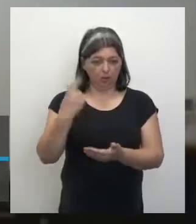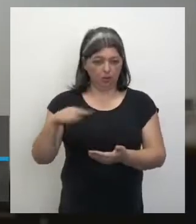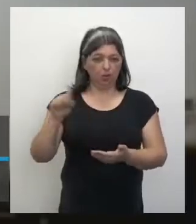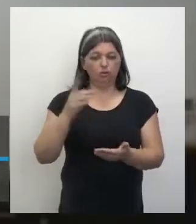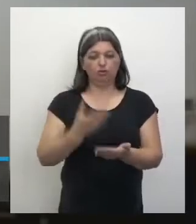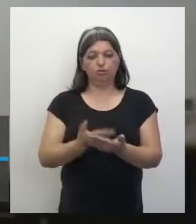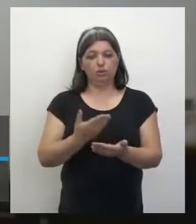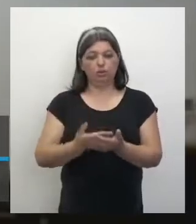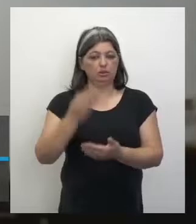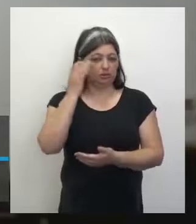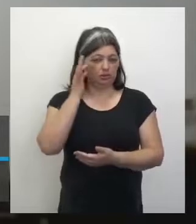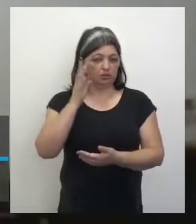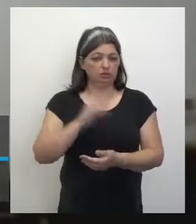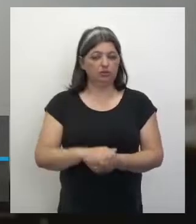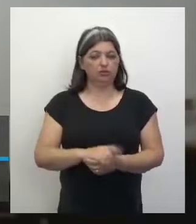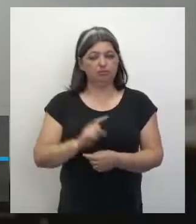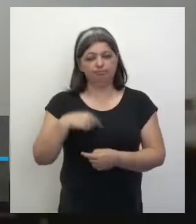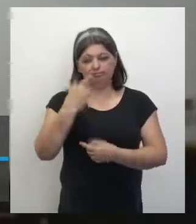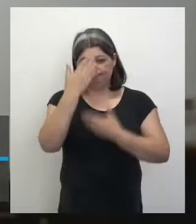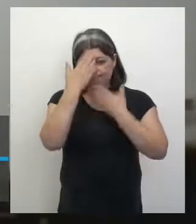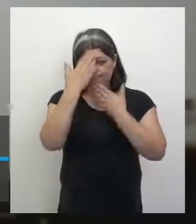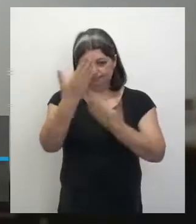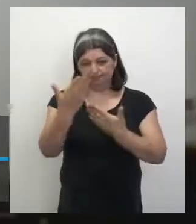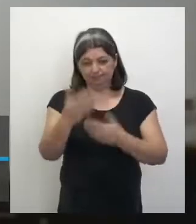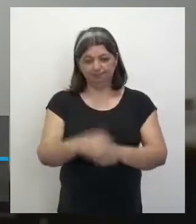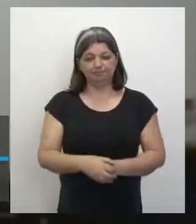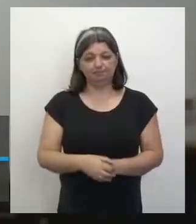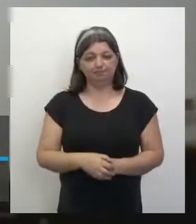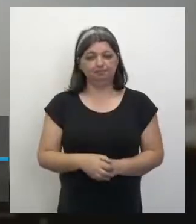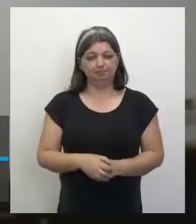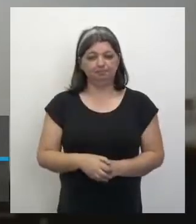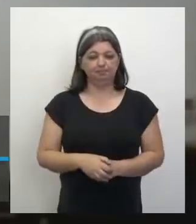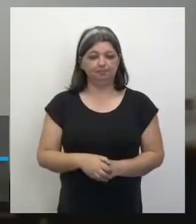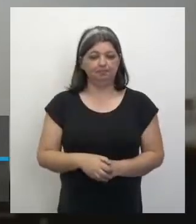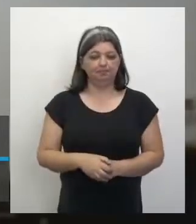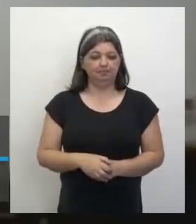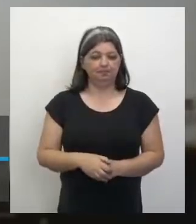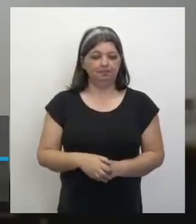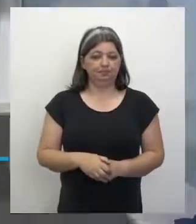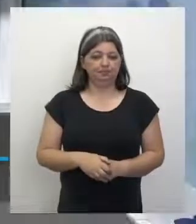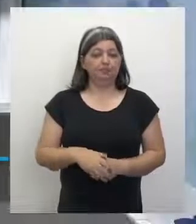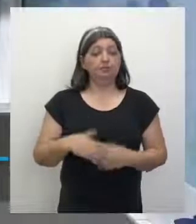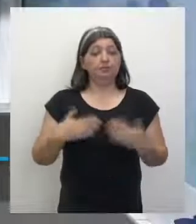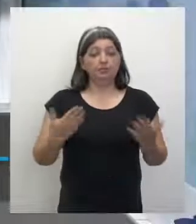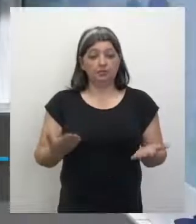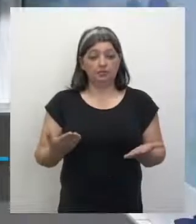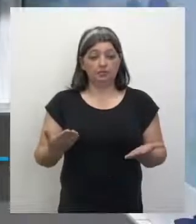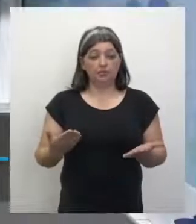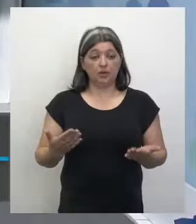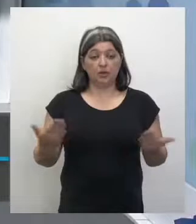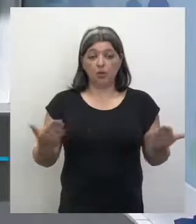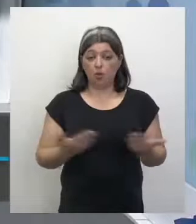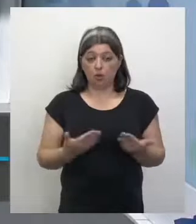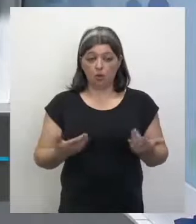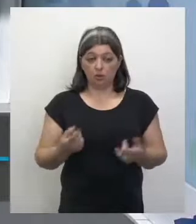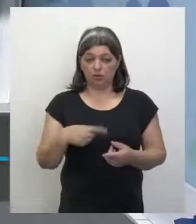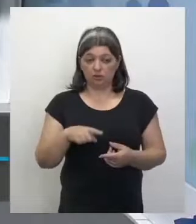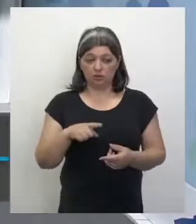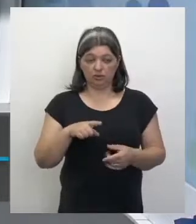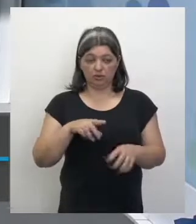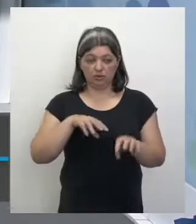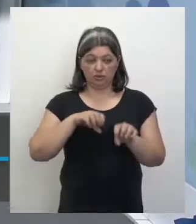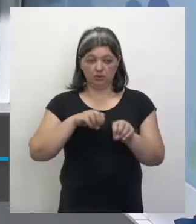filosofia. Então, eu só tenho a agradecer a vocês. E é isso, Tiagão. Então, Marcelo, hoje então você vai dar uma aula, né, que